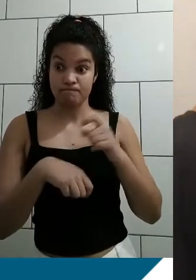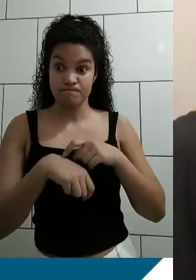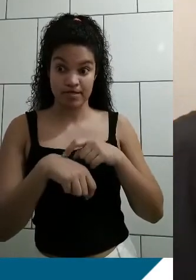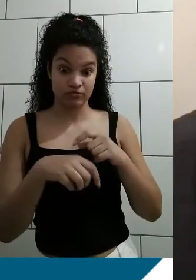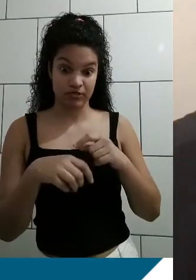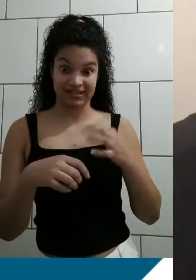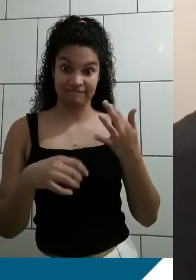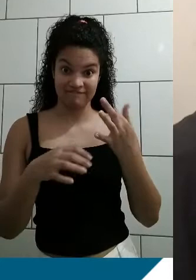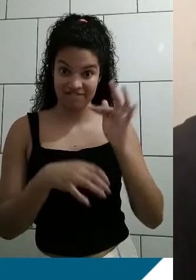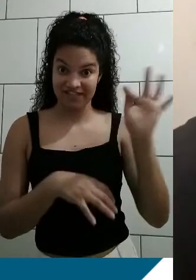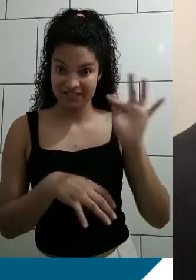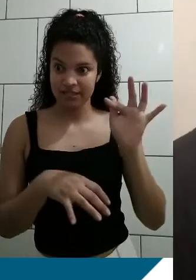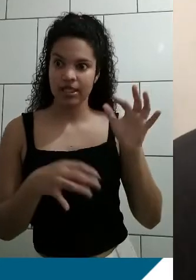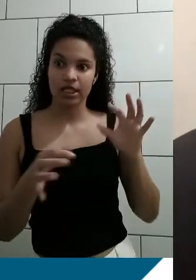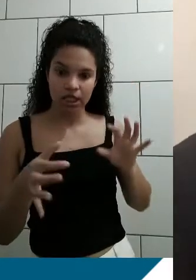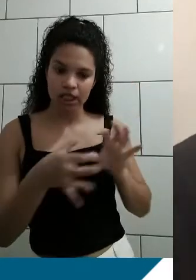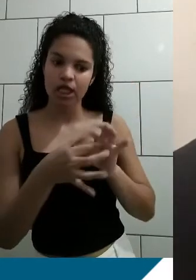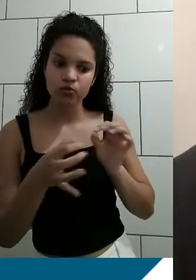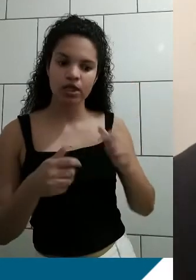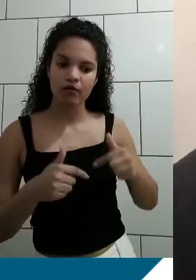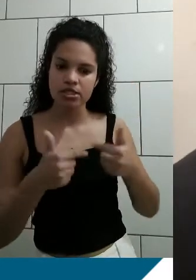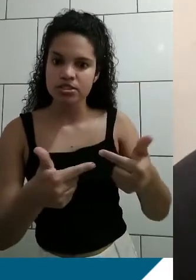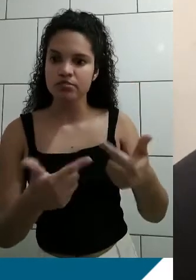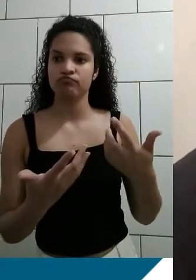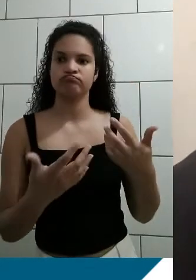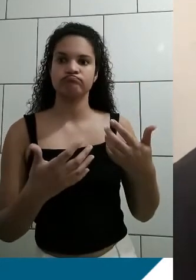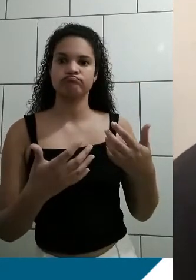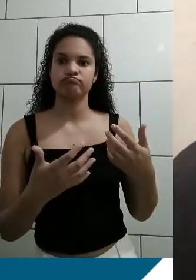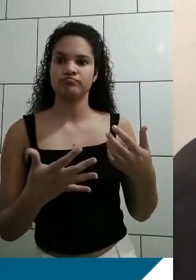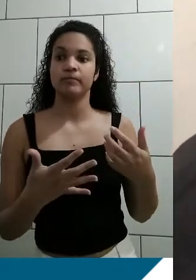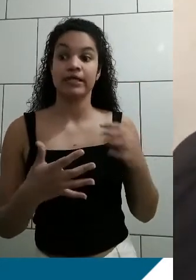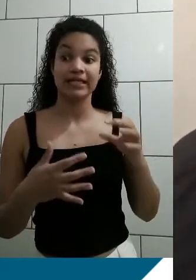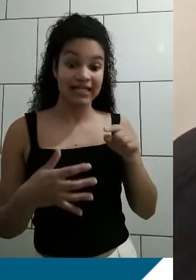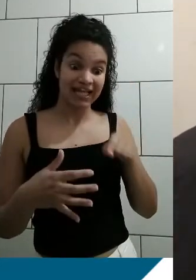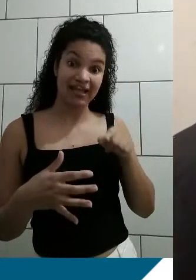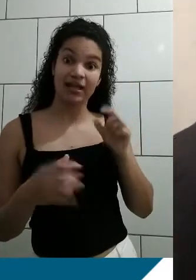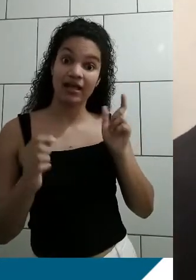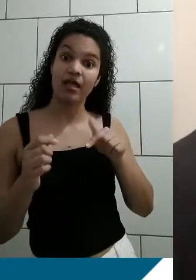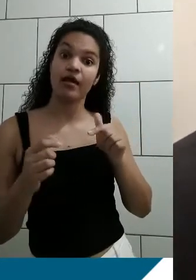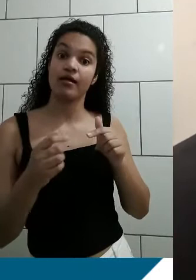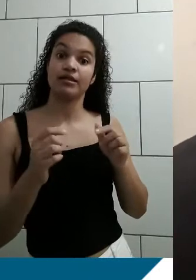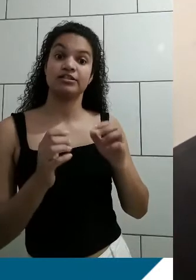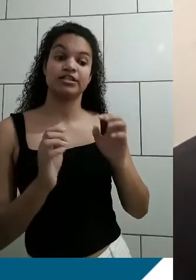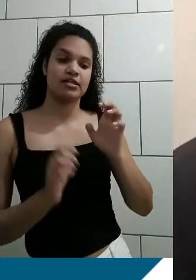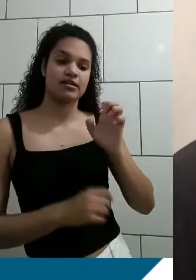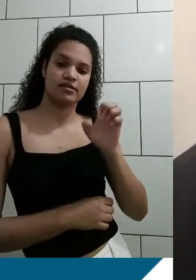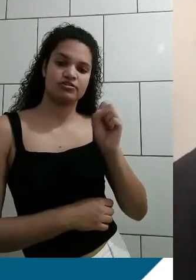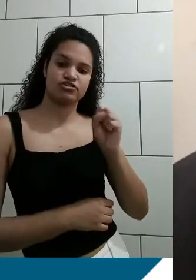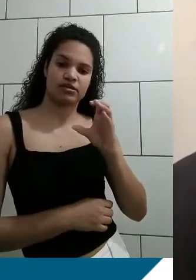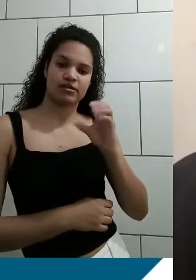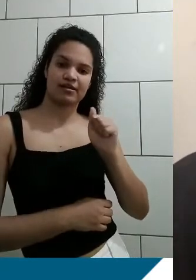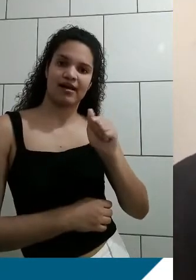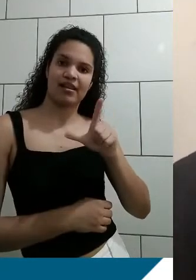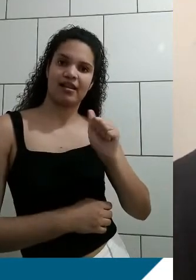grandeza física de natureza escalar. Vocês viram nas aulas anteriores que, por ser escalar, ela fica bem definida